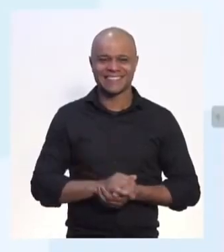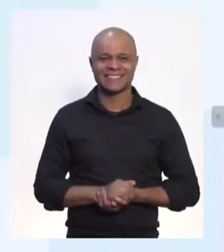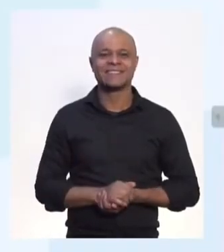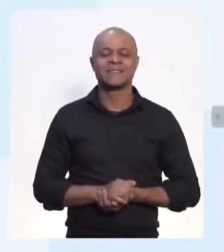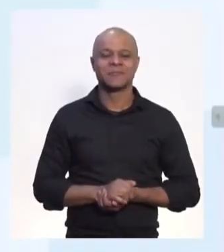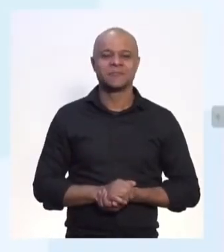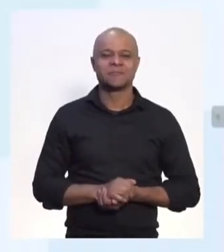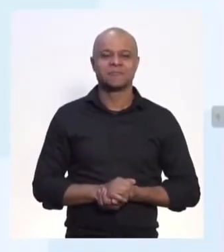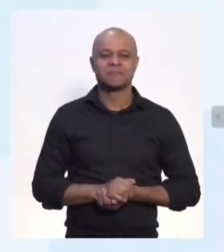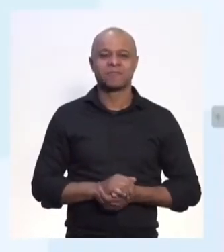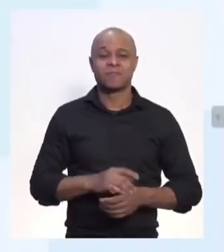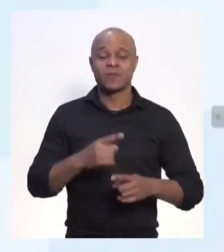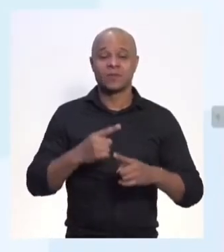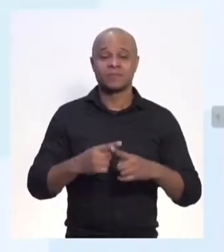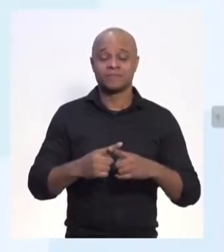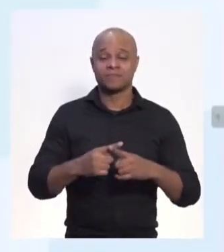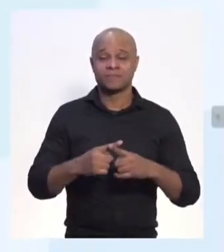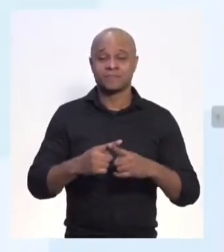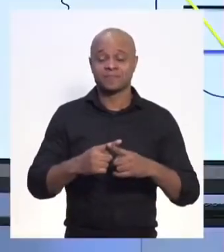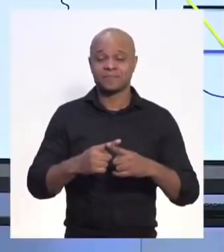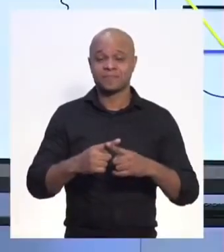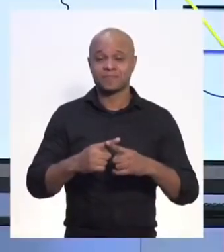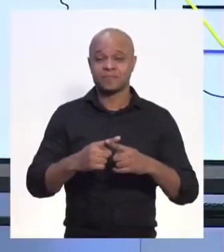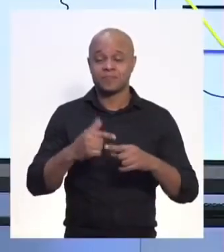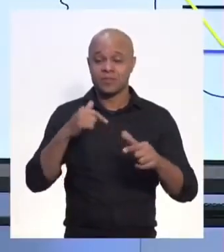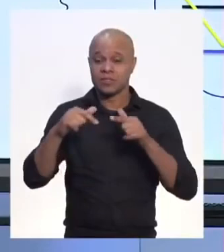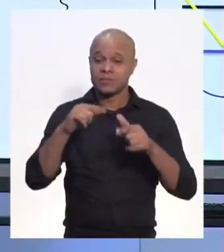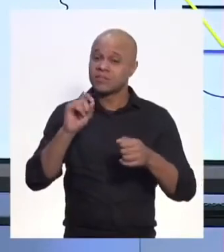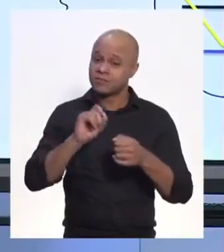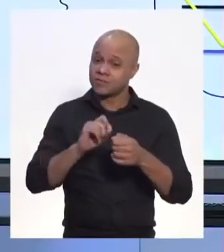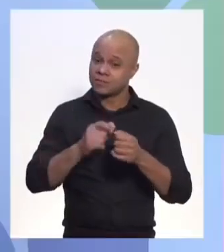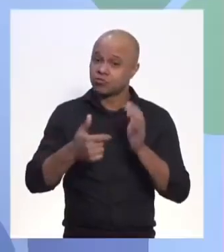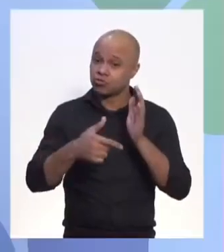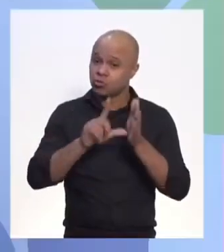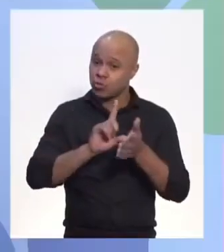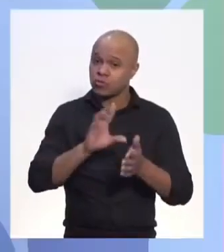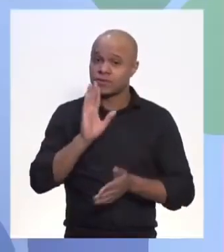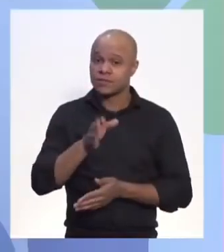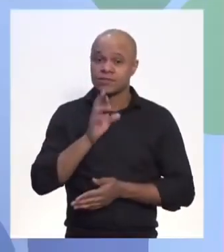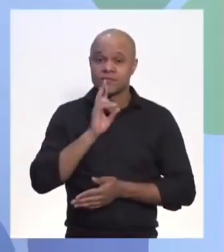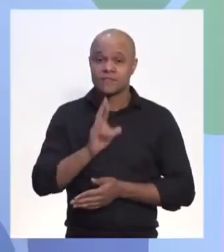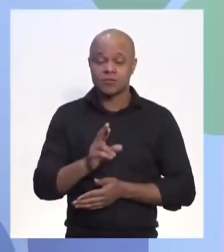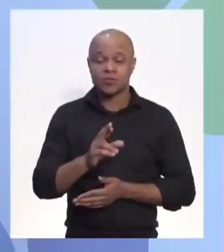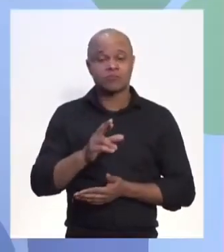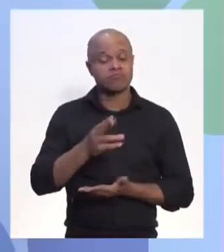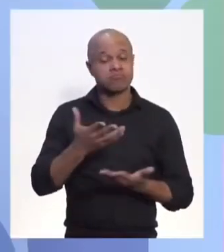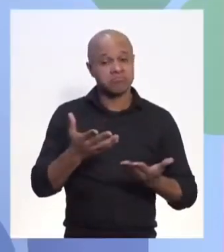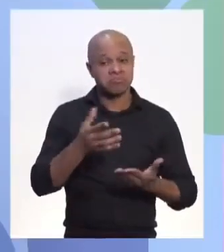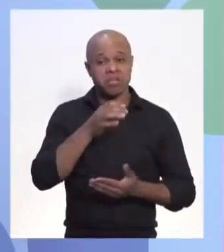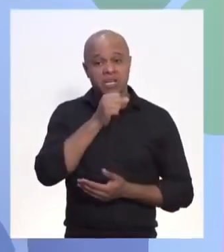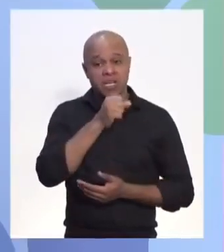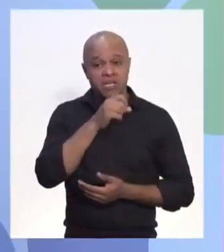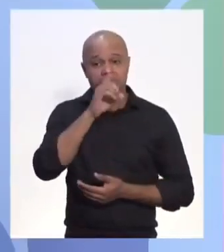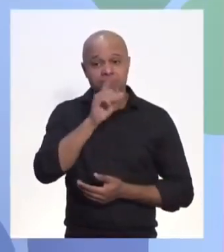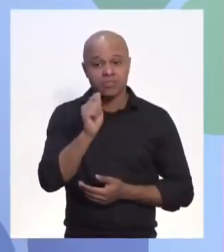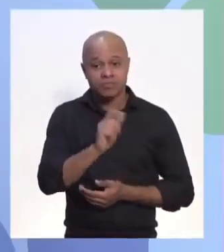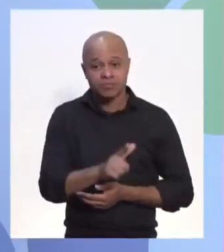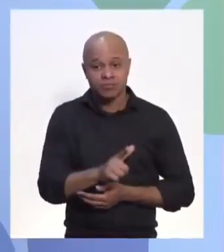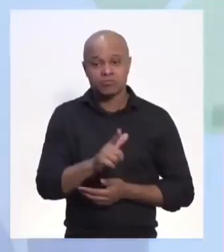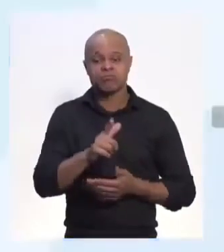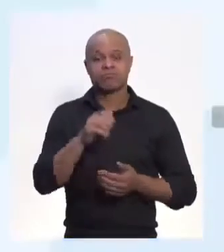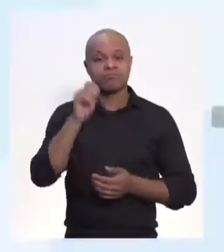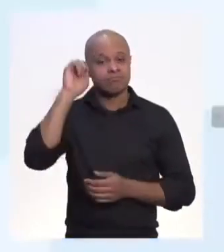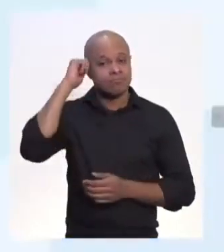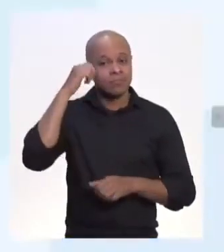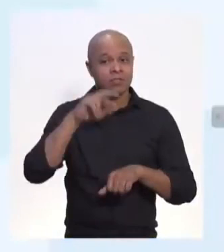Sim, porque nas atividades anteriores, a gente já tinha identificado a laranja e a azul, a preta